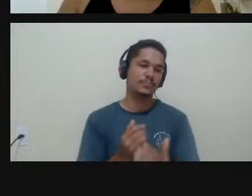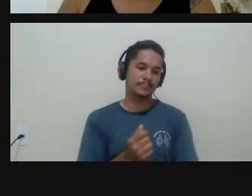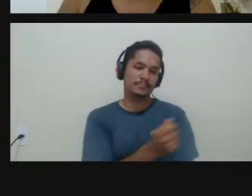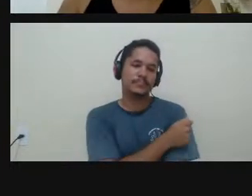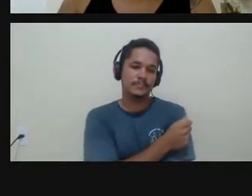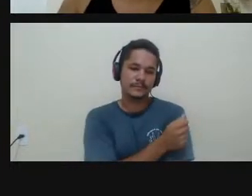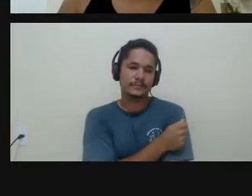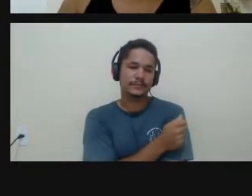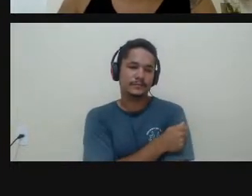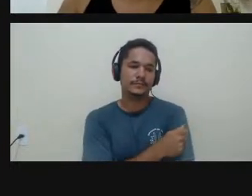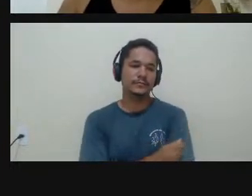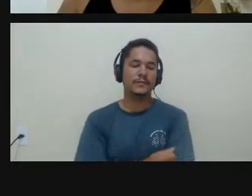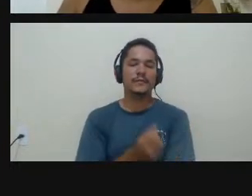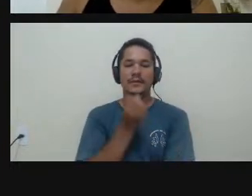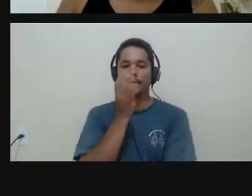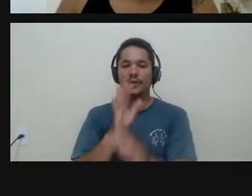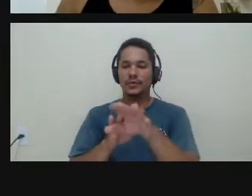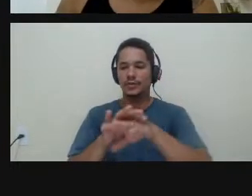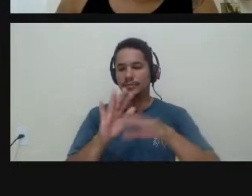todos.